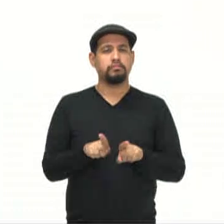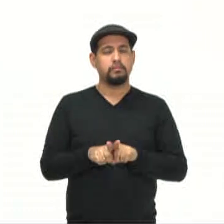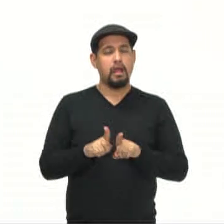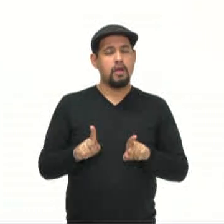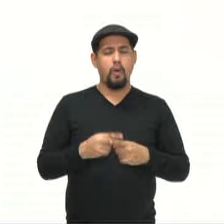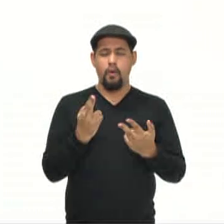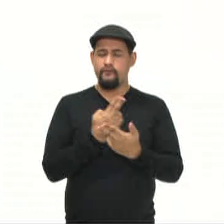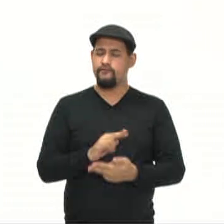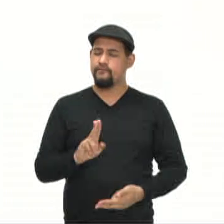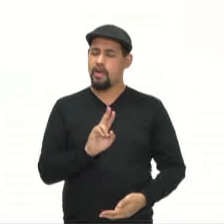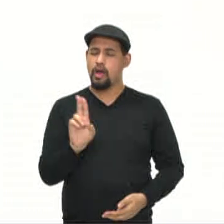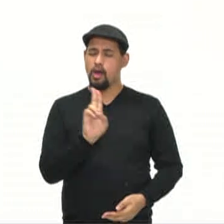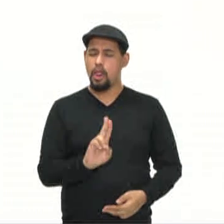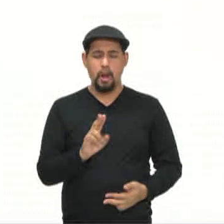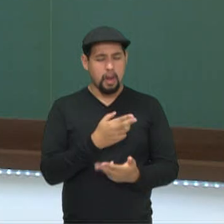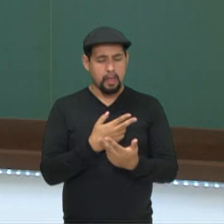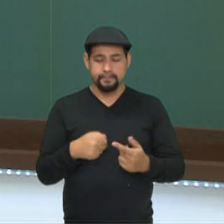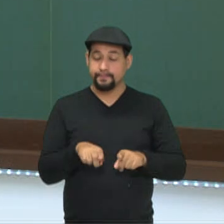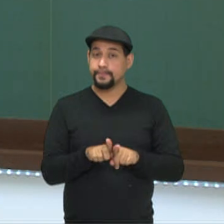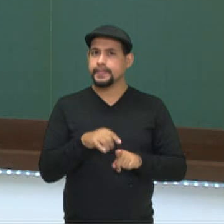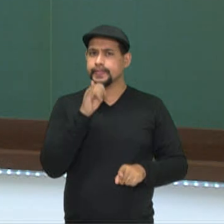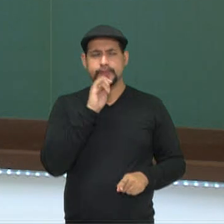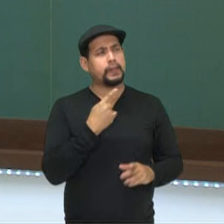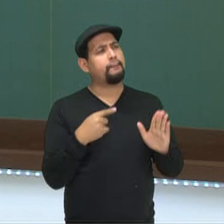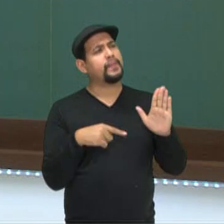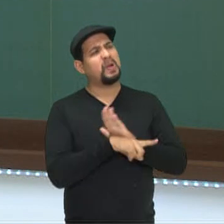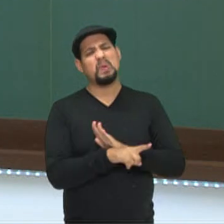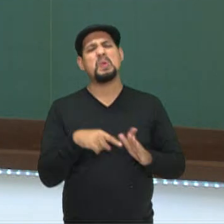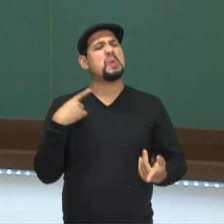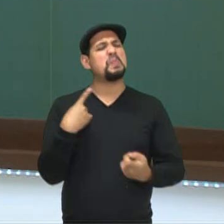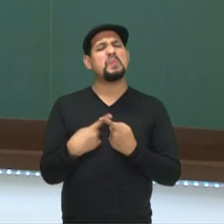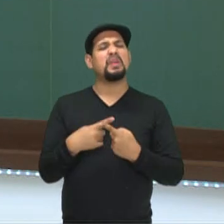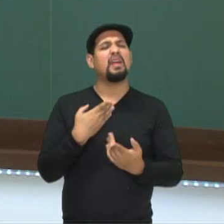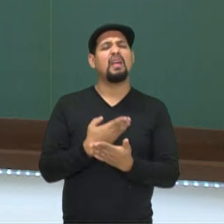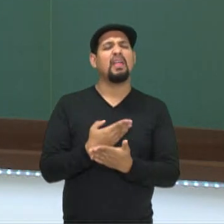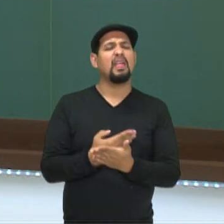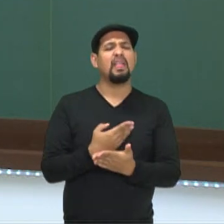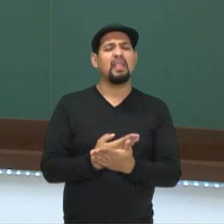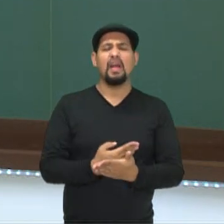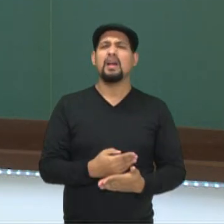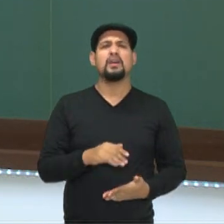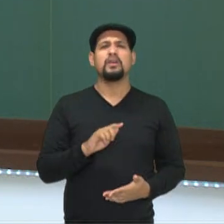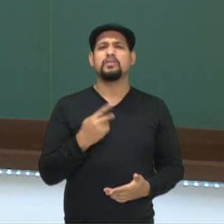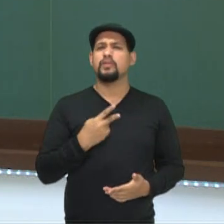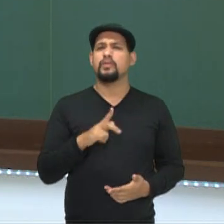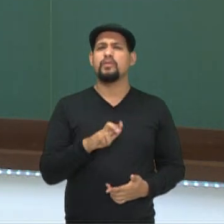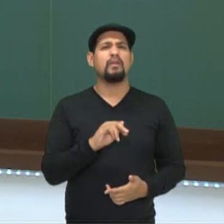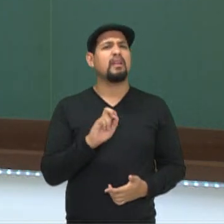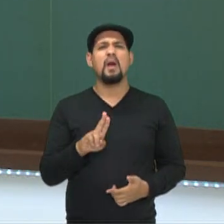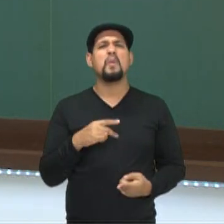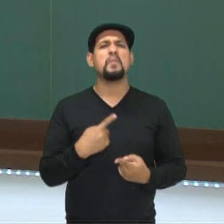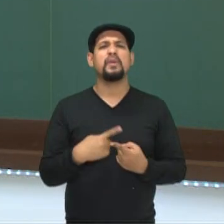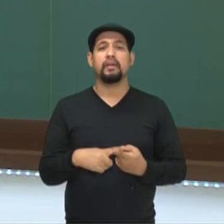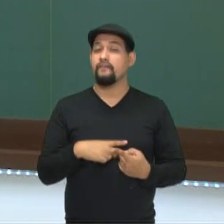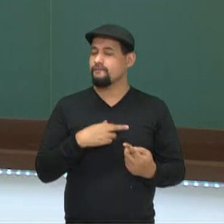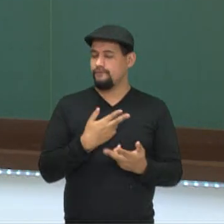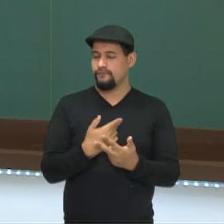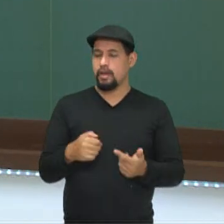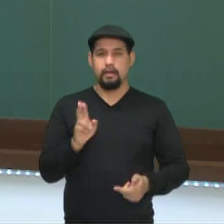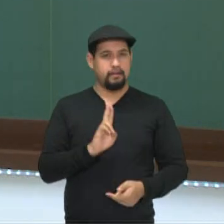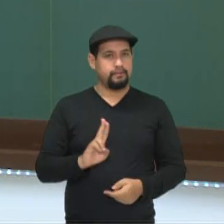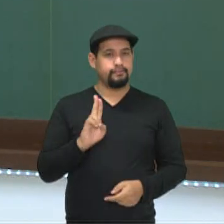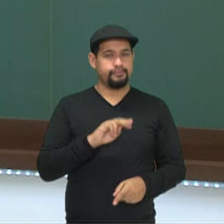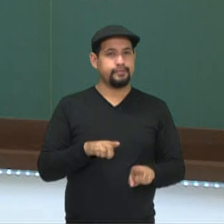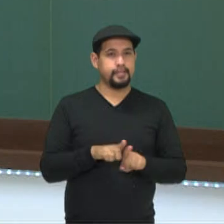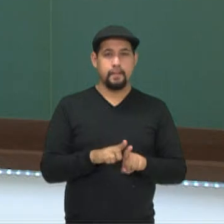outras aplicações. Então, se você estava se perguntando por que estudar equação do segundo grau, olha aí, ó, muitas aplicações,